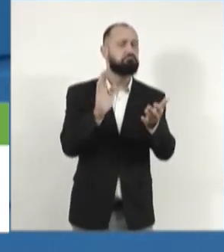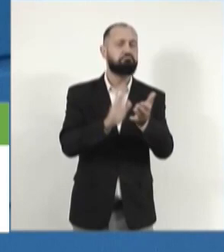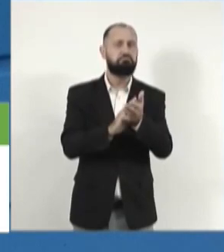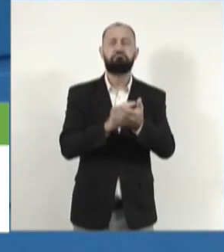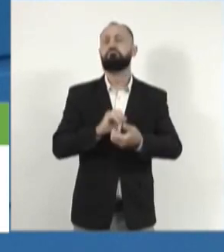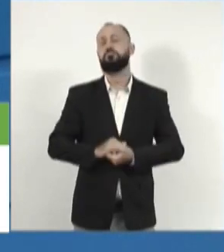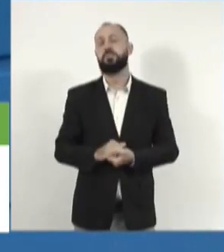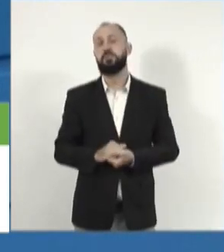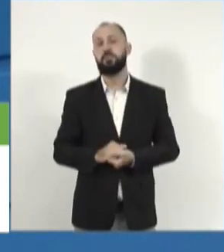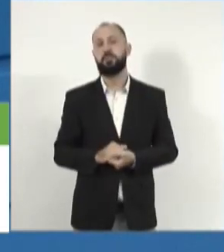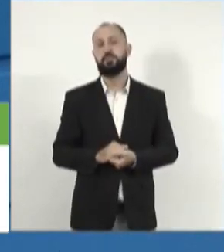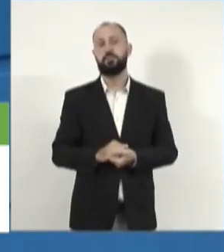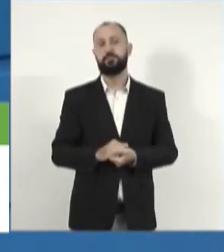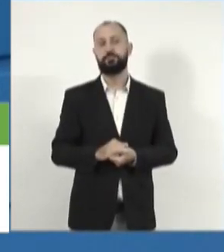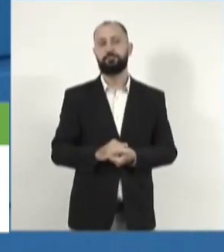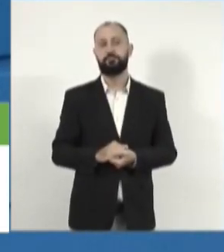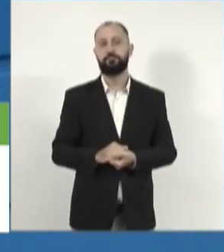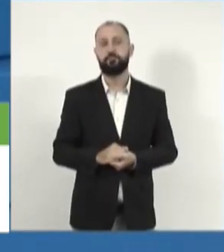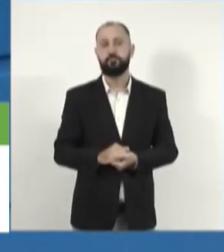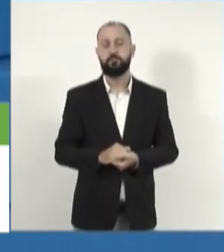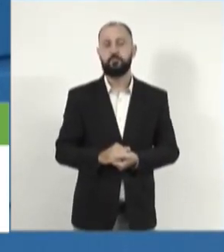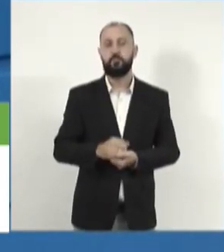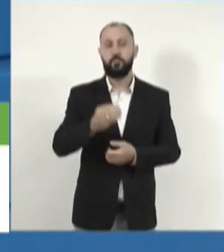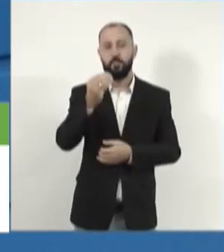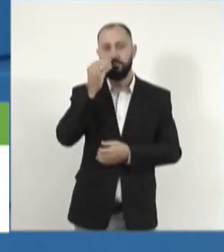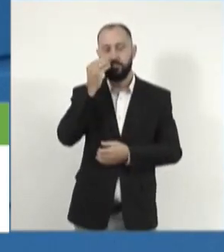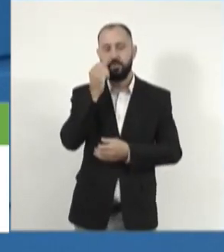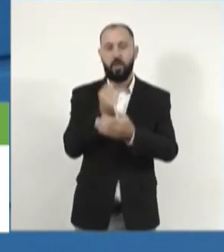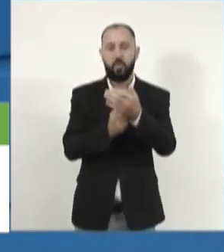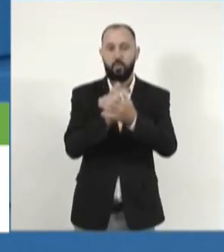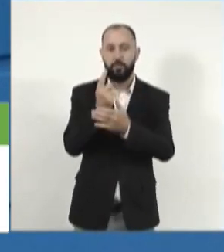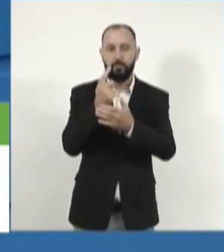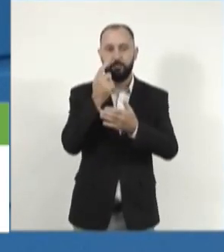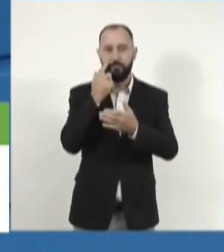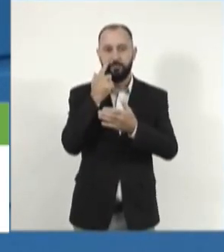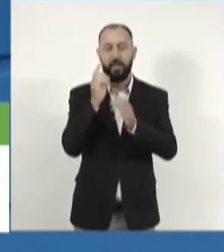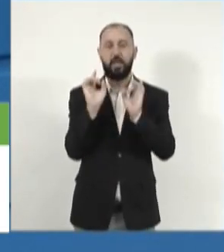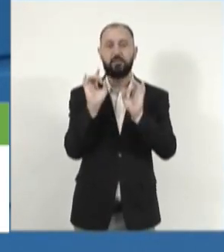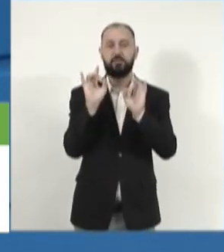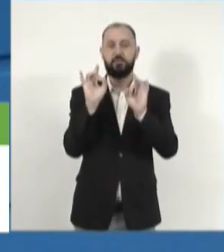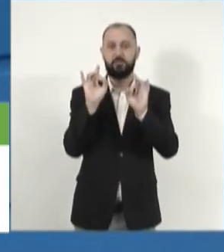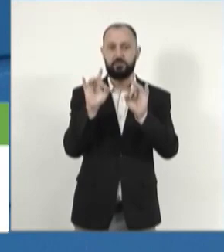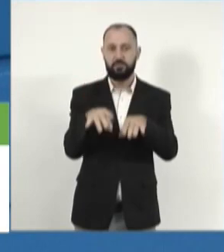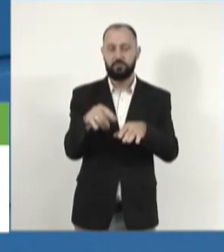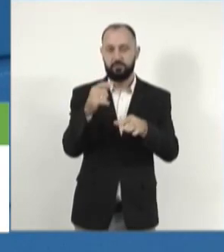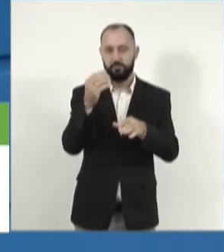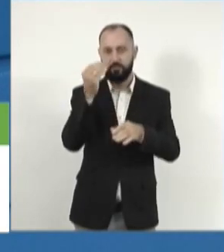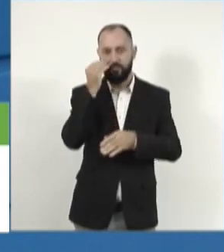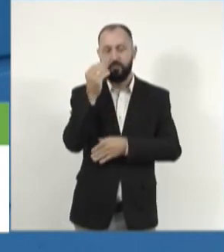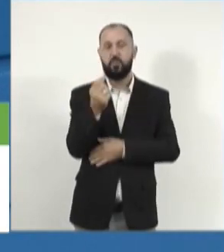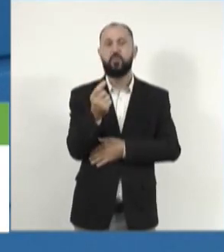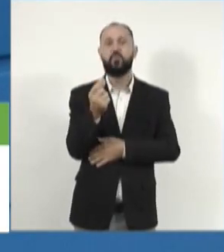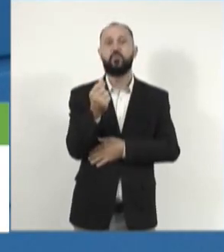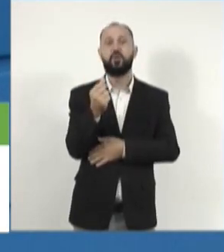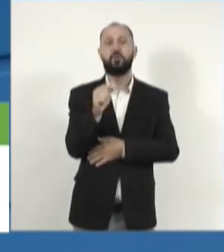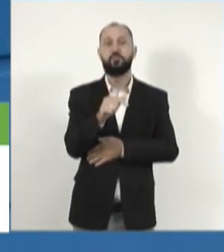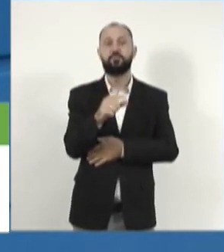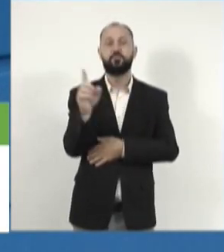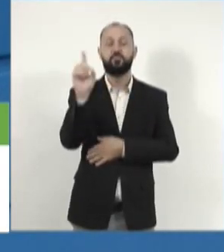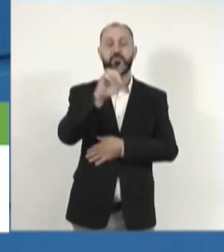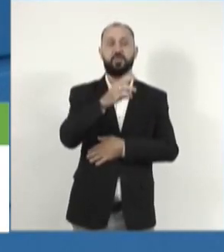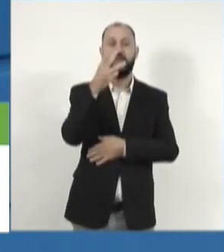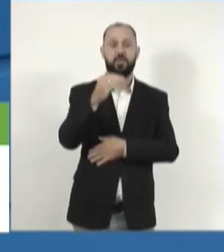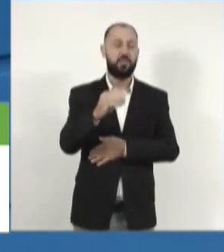e aí foi tentar comprar uma passagem, desistiu, mas está aqui o valor.